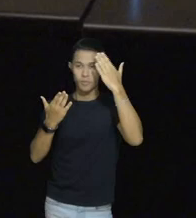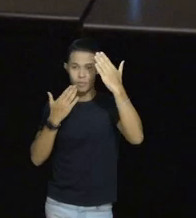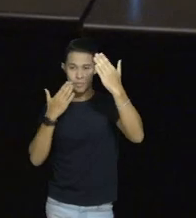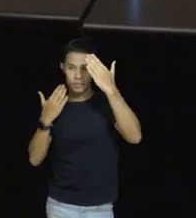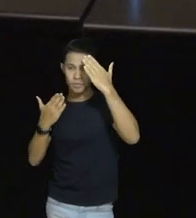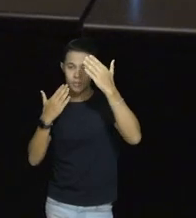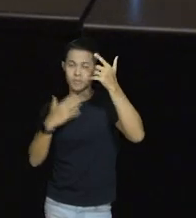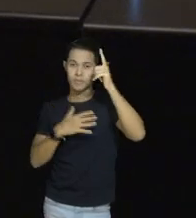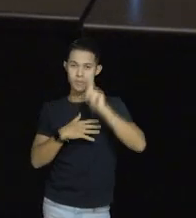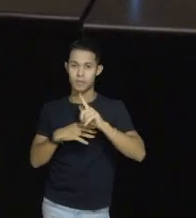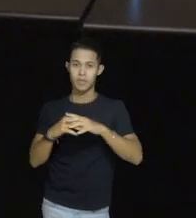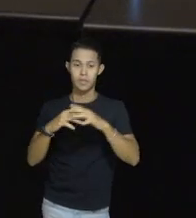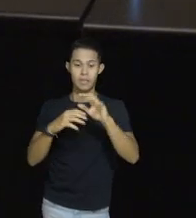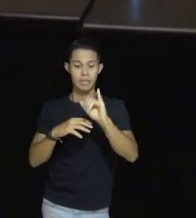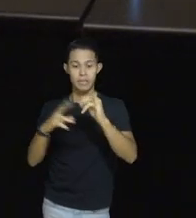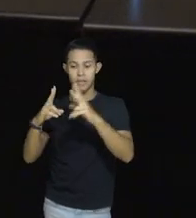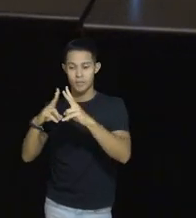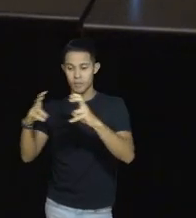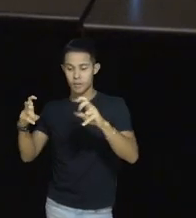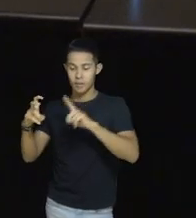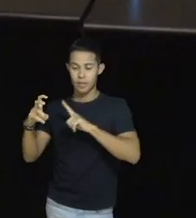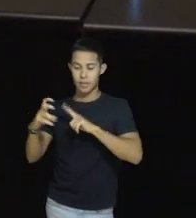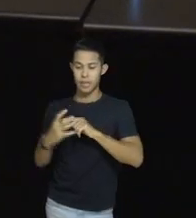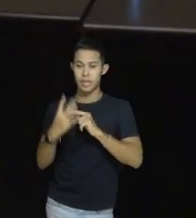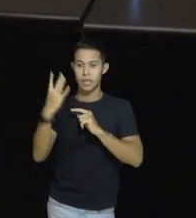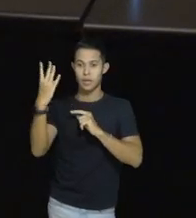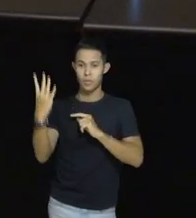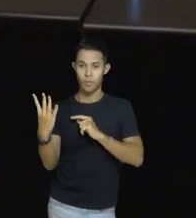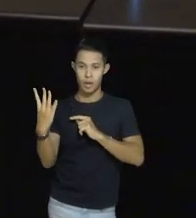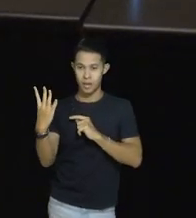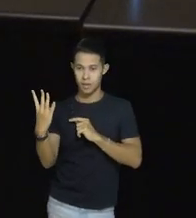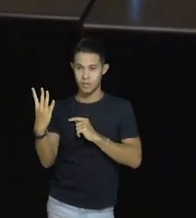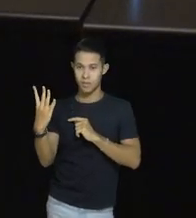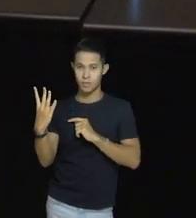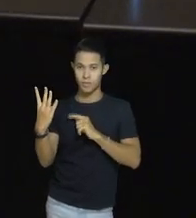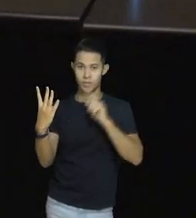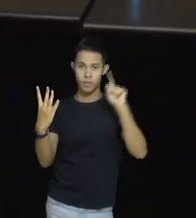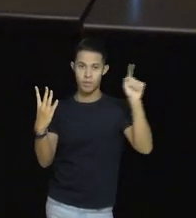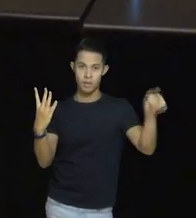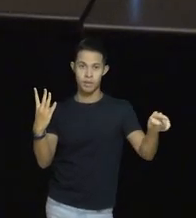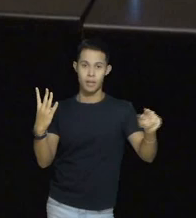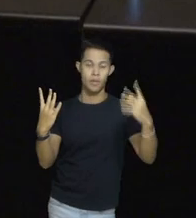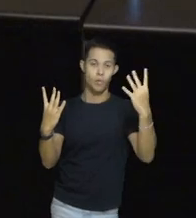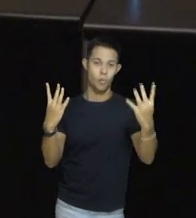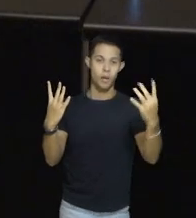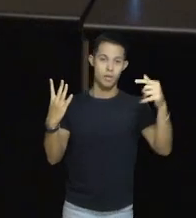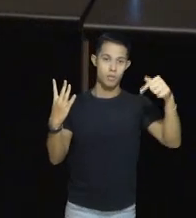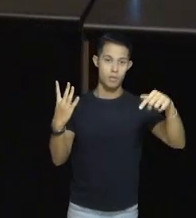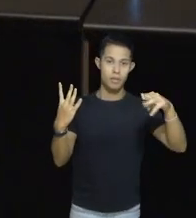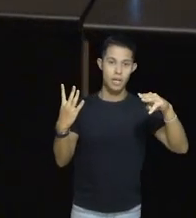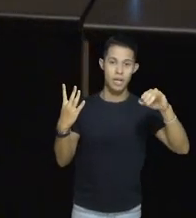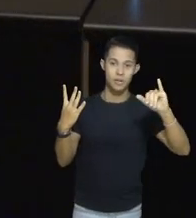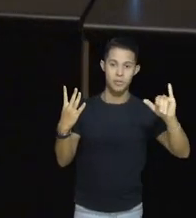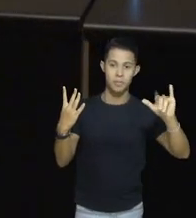Se Florianópolis tem 4 com 500 mil habitantes, Águas Mornas com 4 com 7 mil, né?